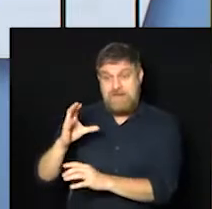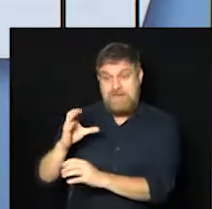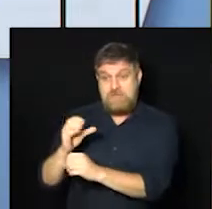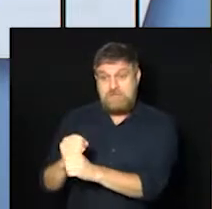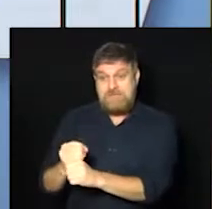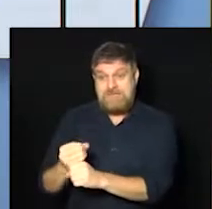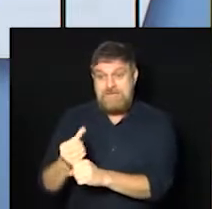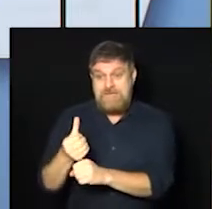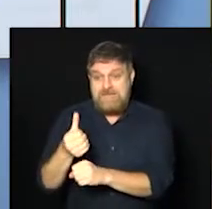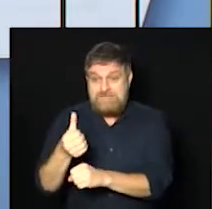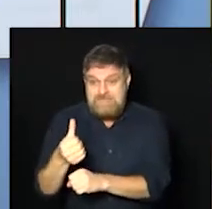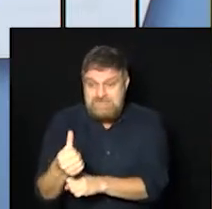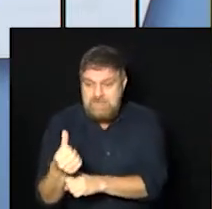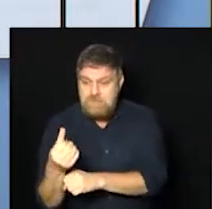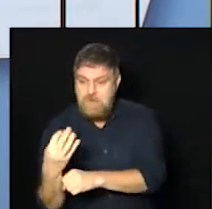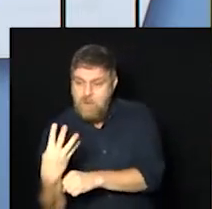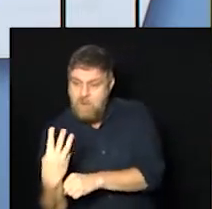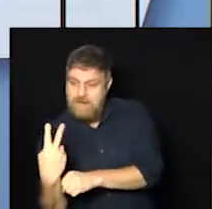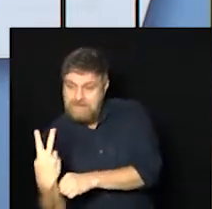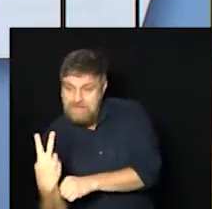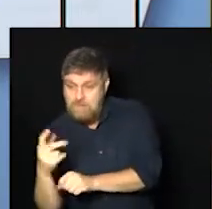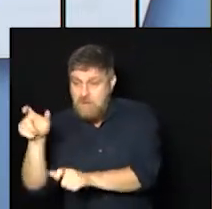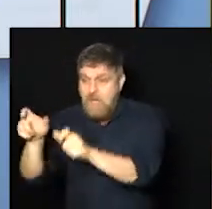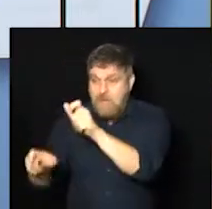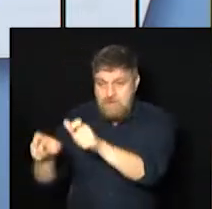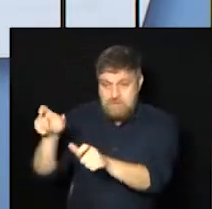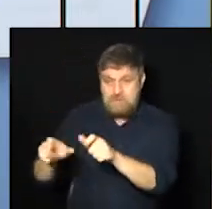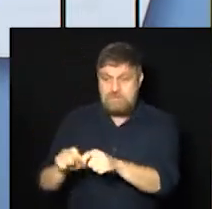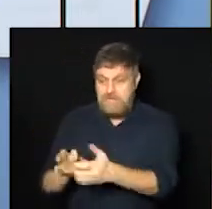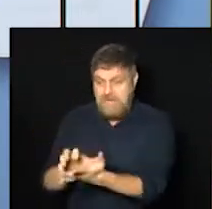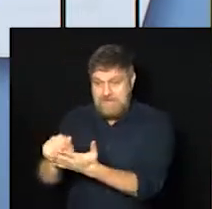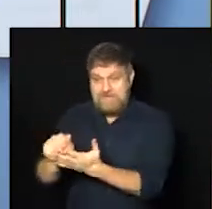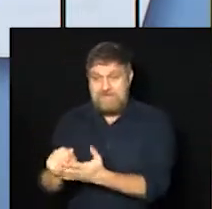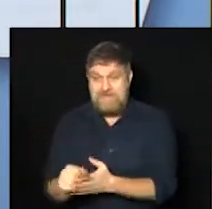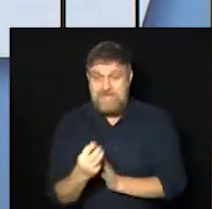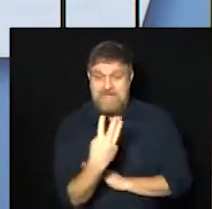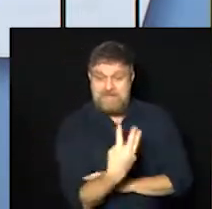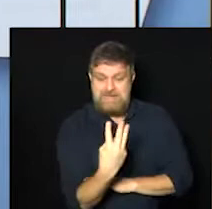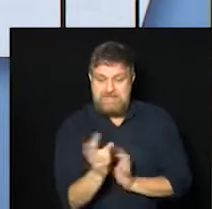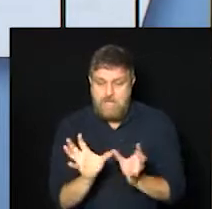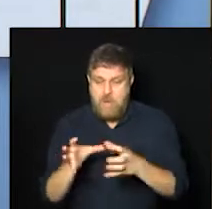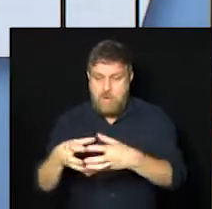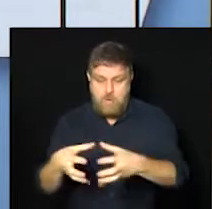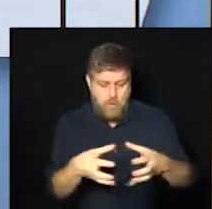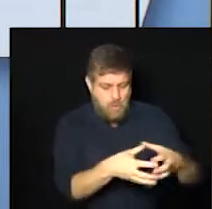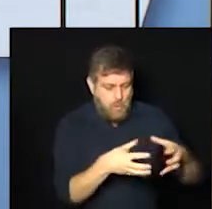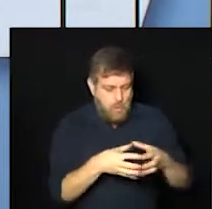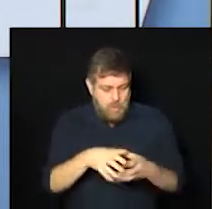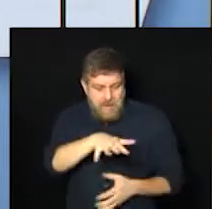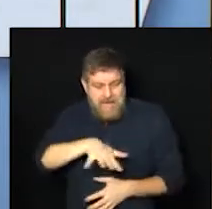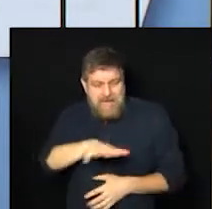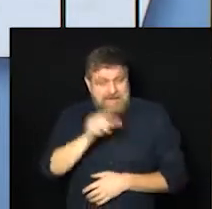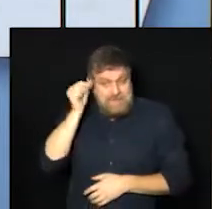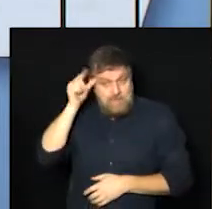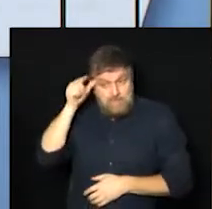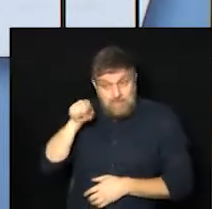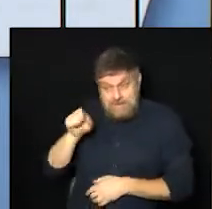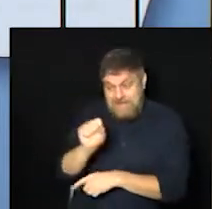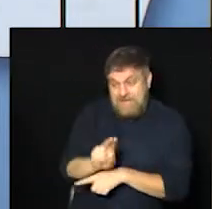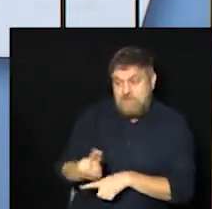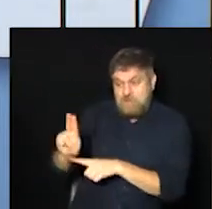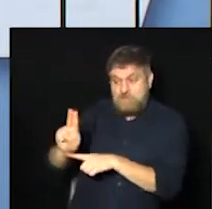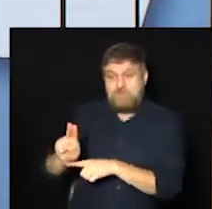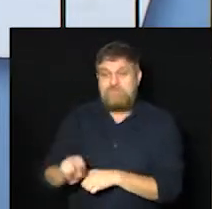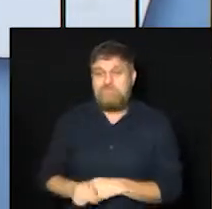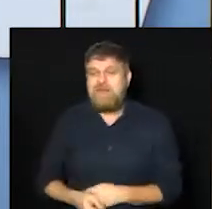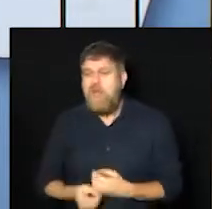artistas cadastrados, sendo 33 grupos culturais. E lá na cidade, as informações podem ser feitas